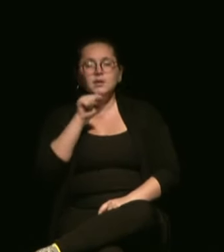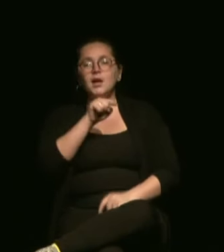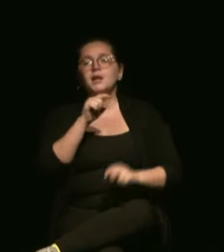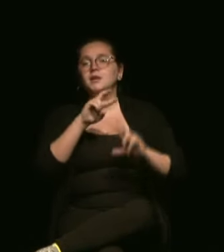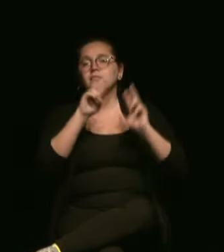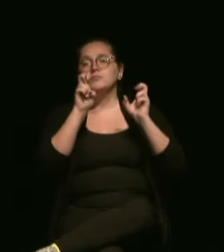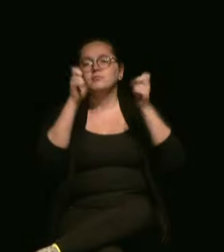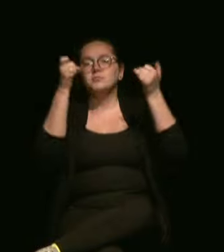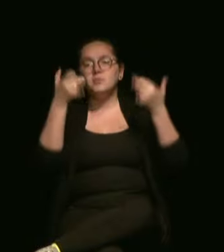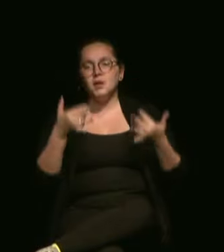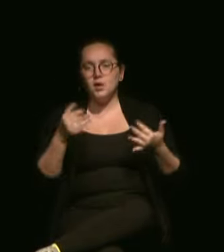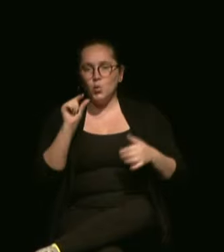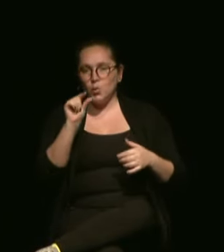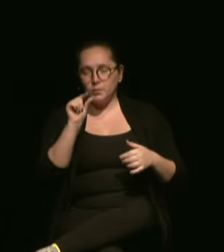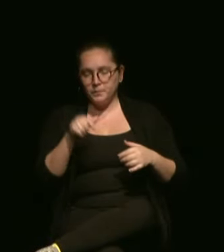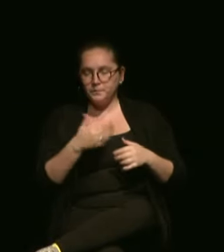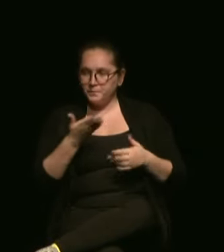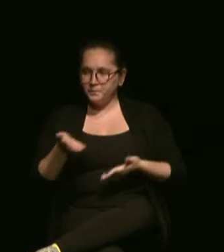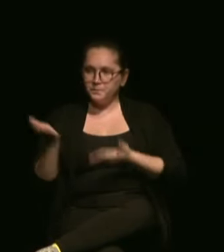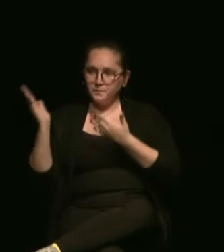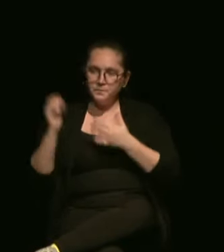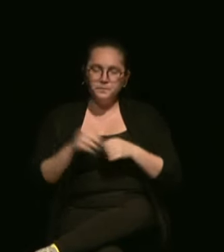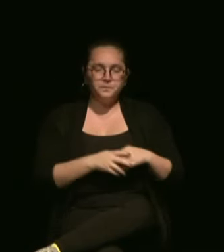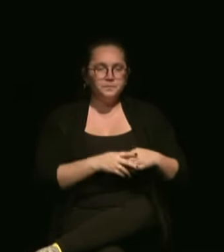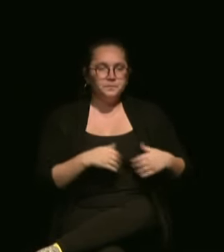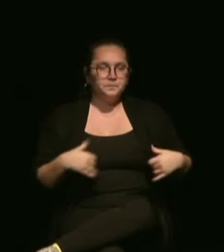um pouco sobre isso. Está aqui.